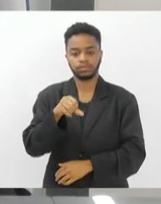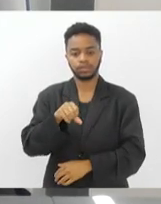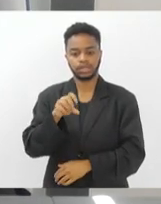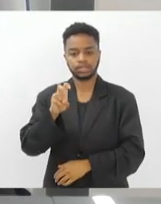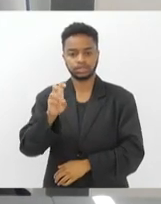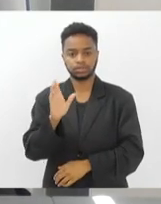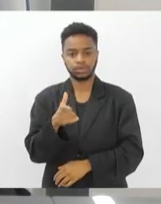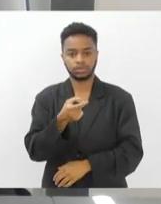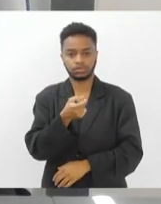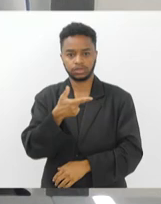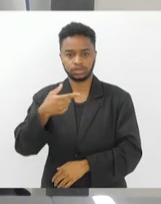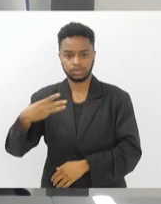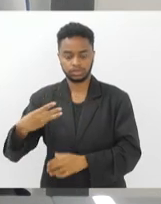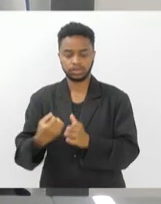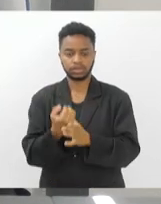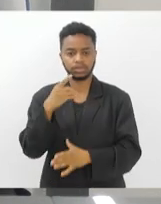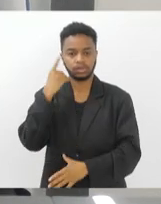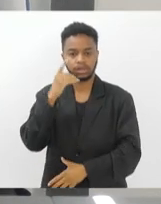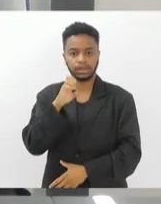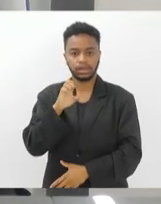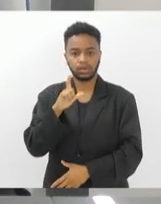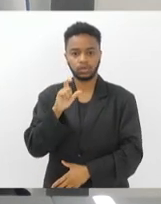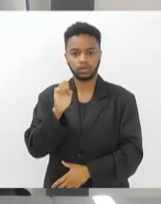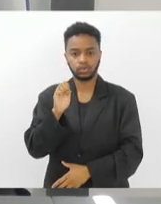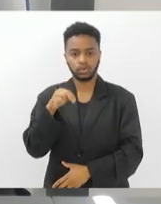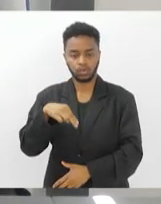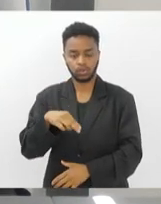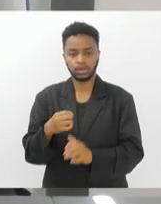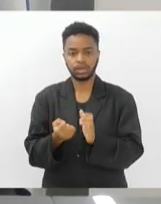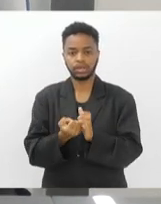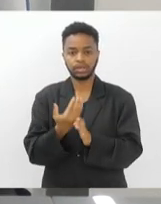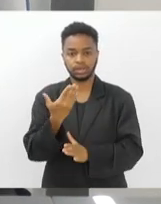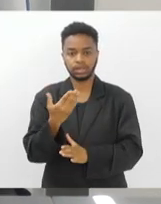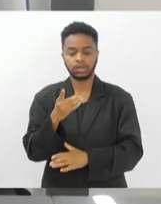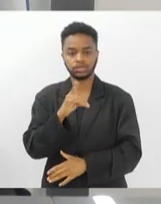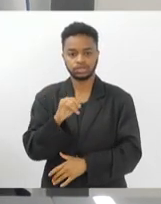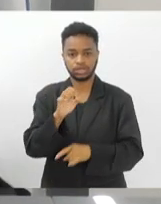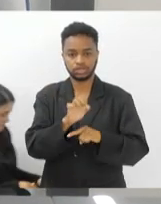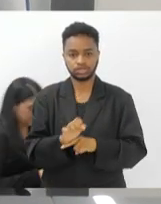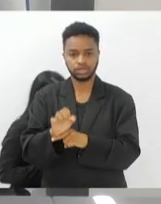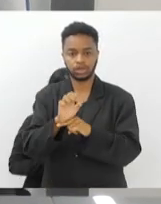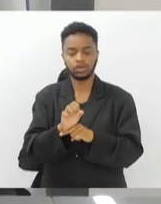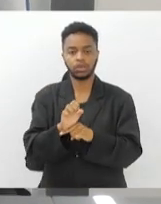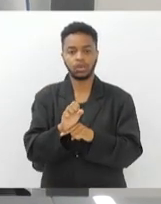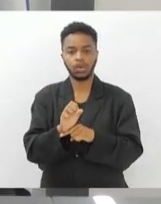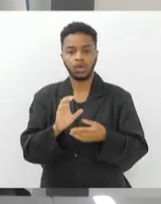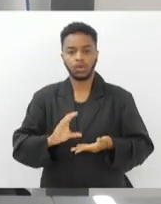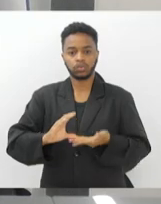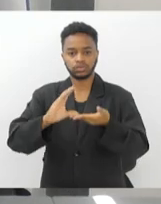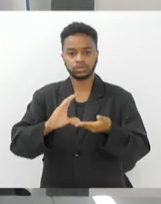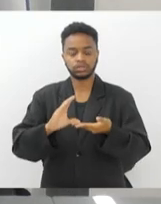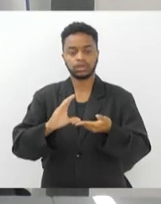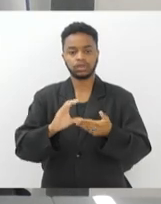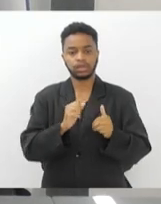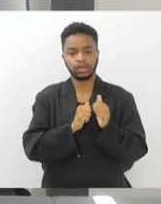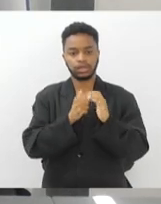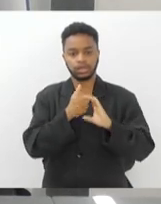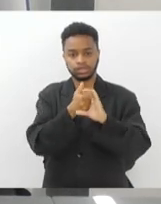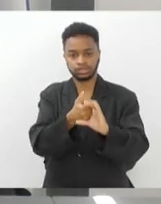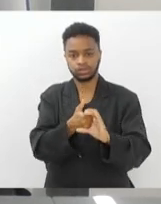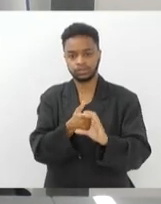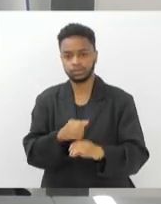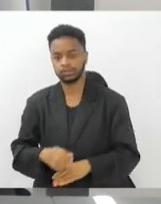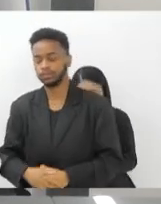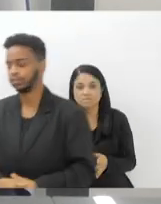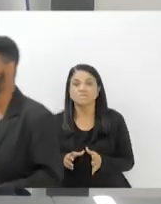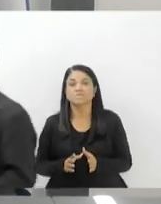de 2023, de autoria do deputado Elton Cristo, que institui o Dia Estadual do Conselheiro Cristão, para parecer deputado Fred Pacheco.